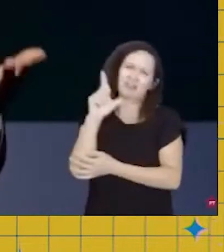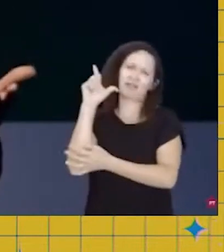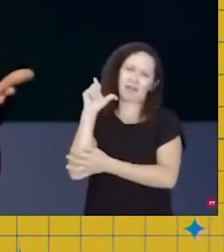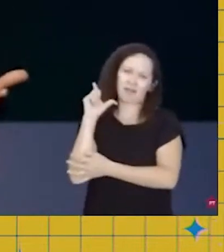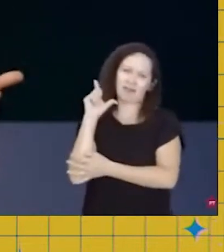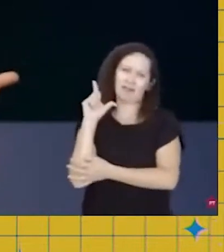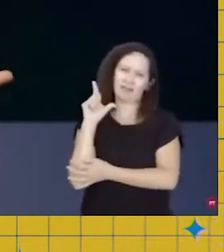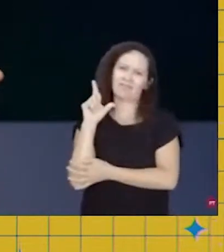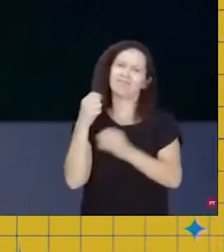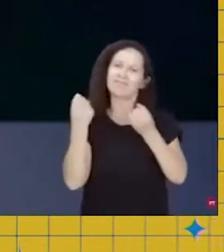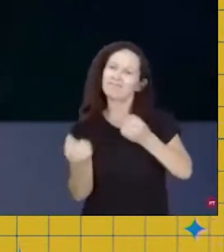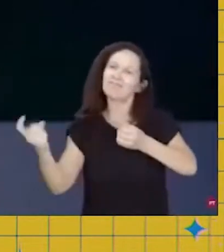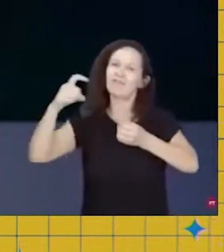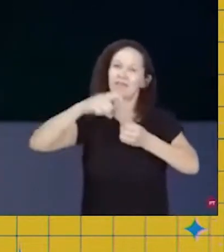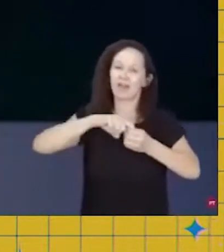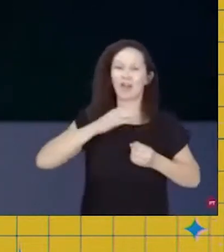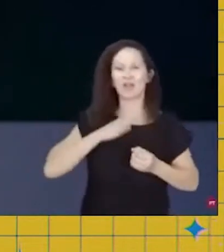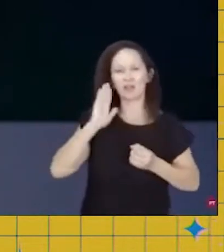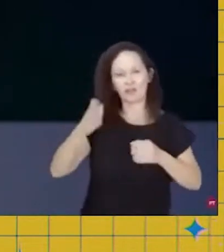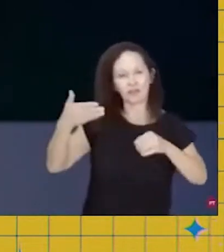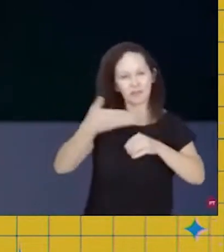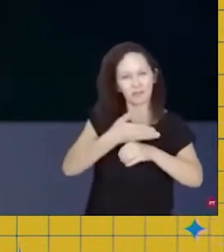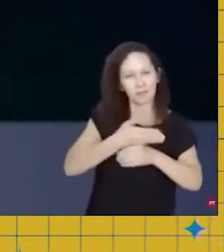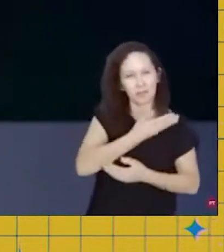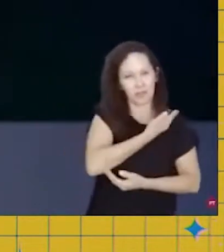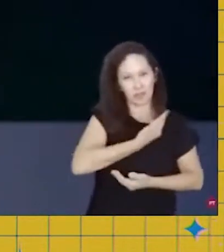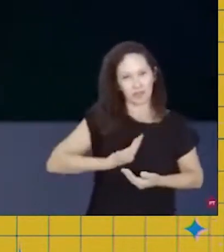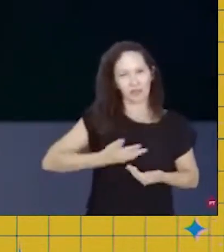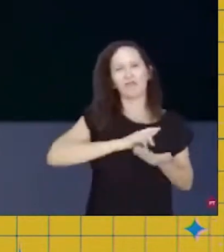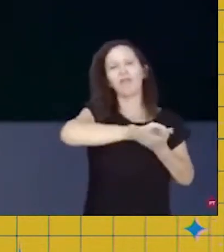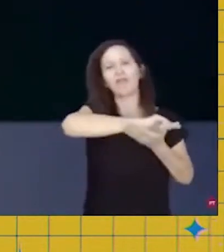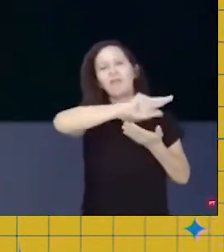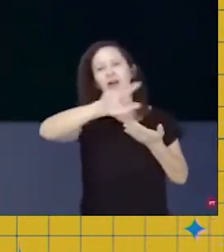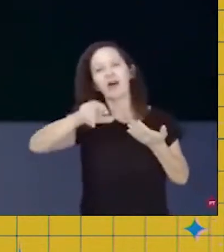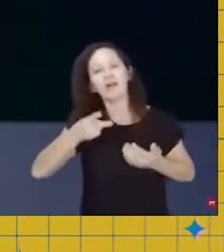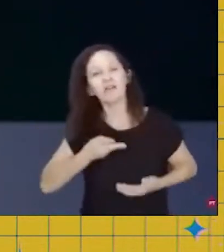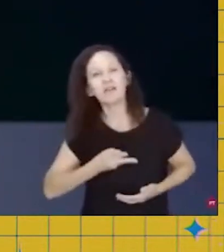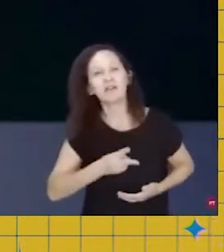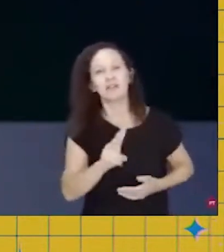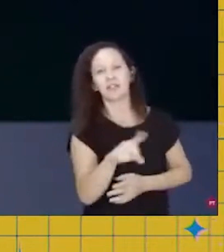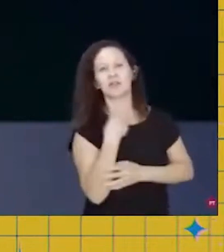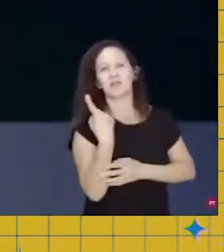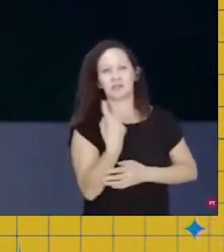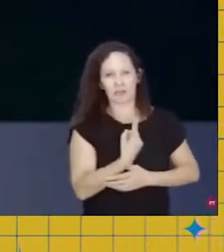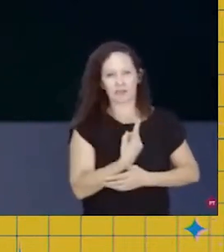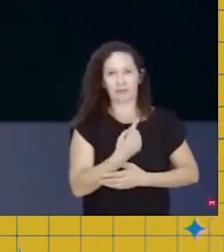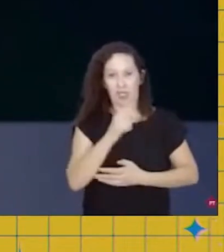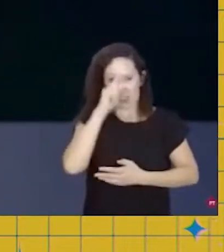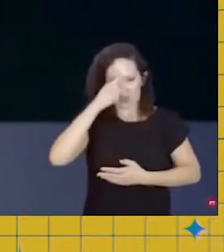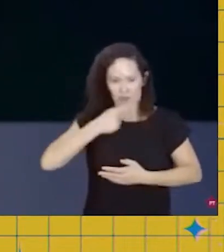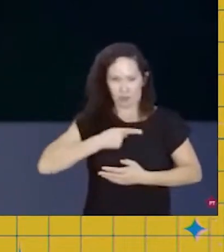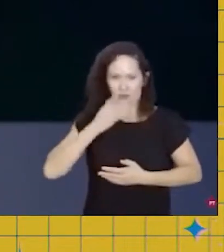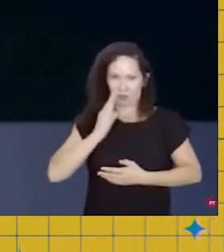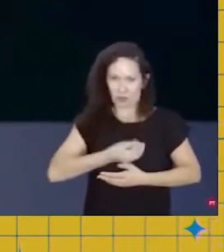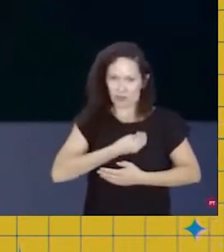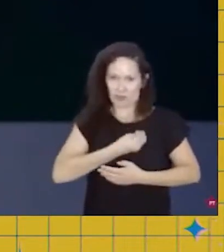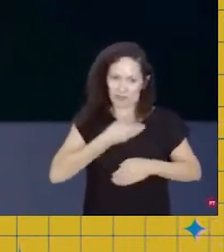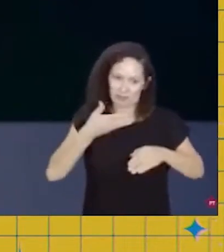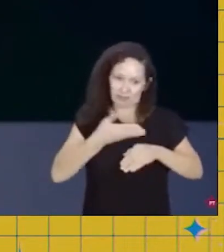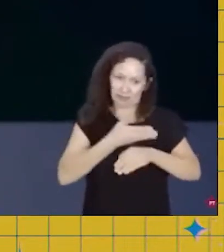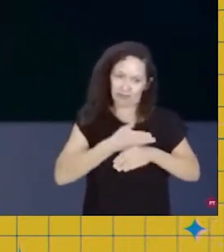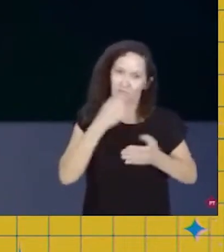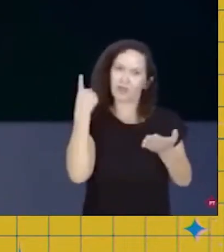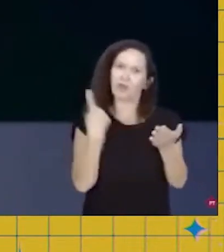de vários governos né E sempre eu passei por governos que tinham esse compromisso